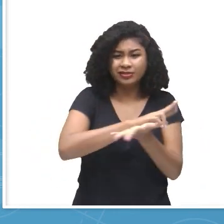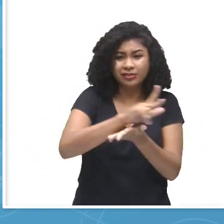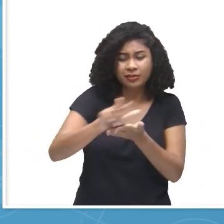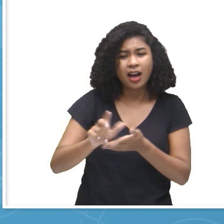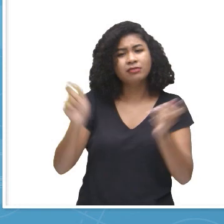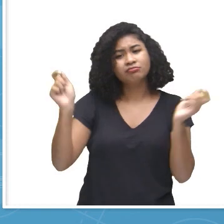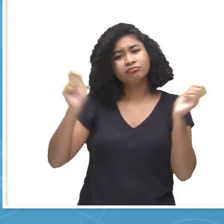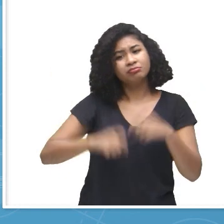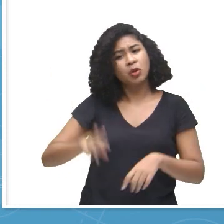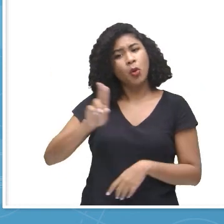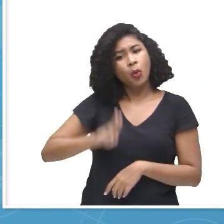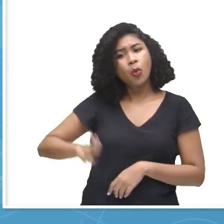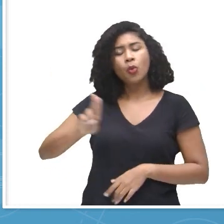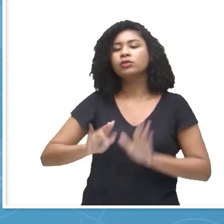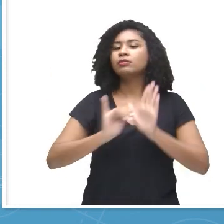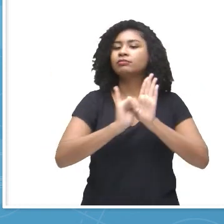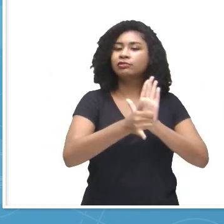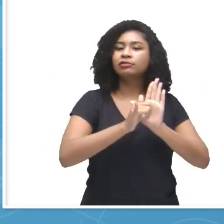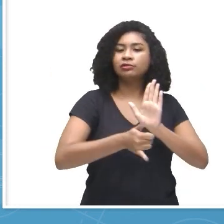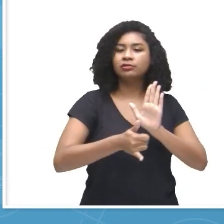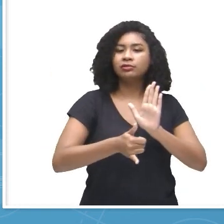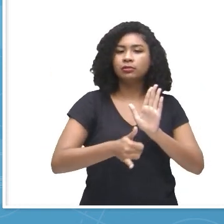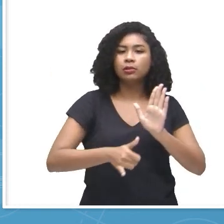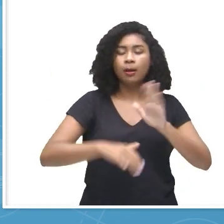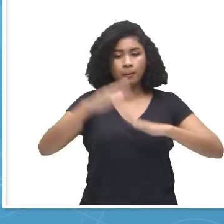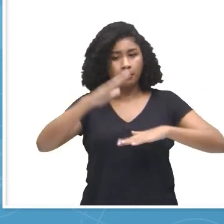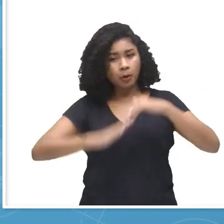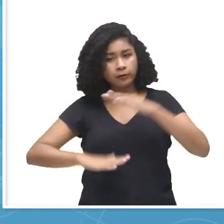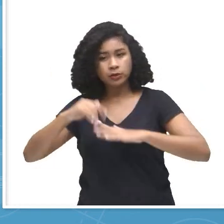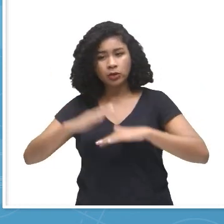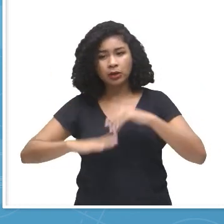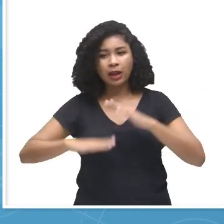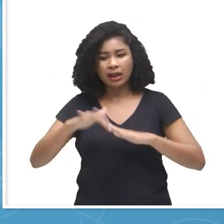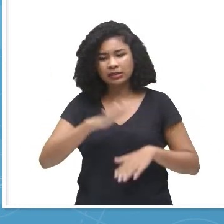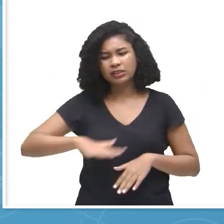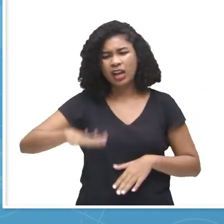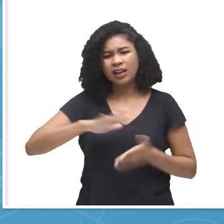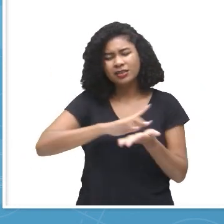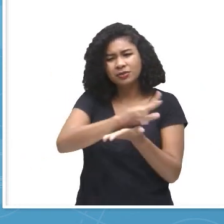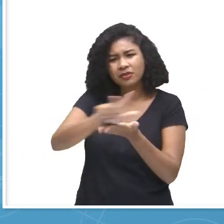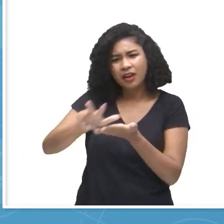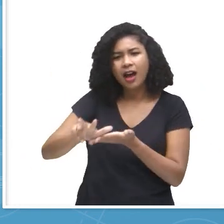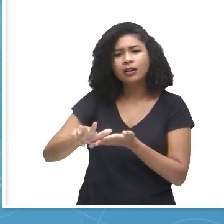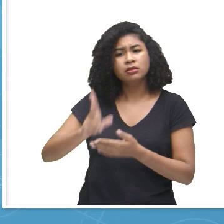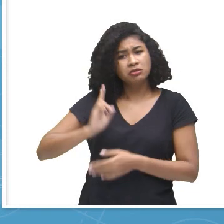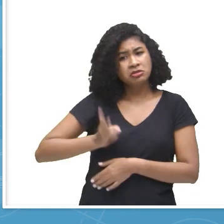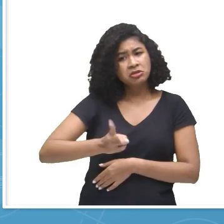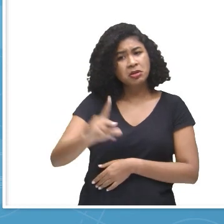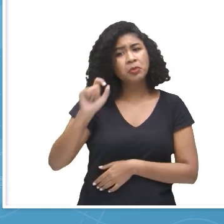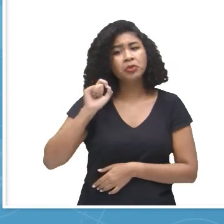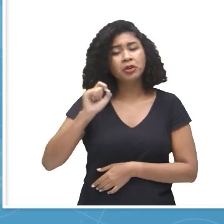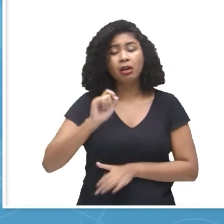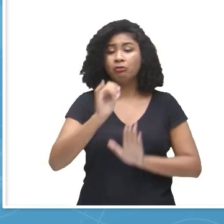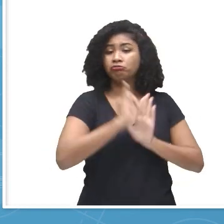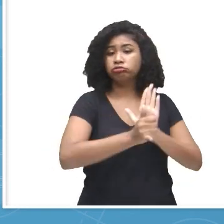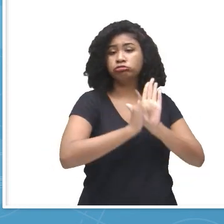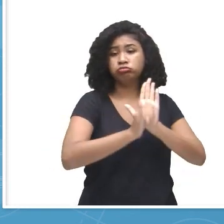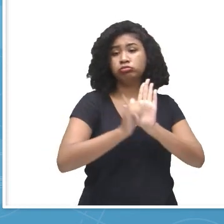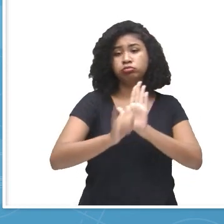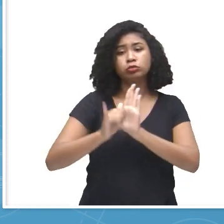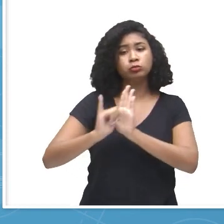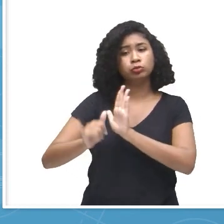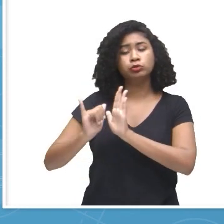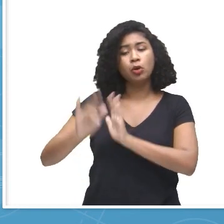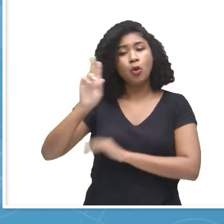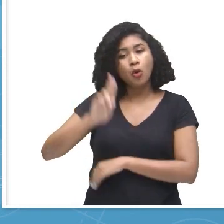liberais que divulgam, por meio dela, os seus serviços. Então, os profissionais liberais utilizam as